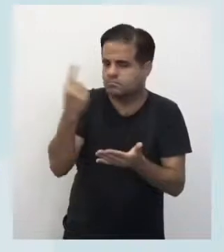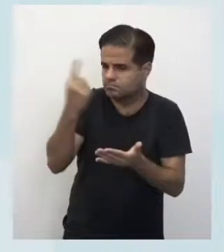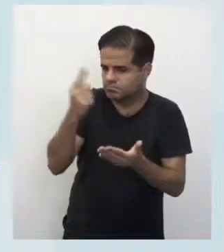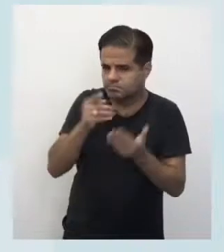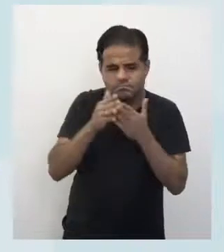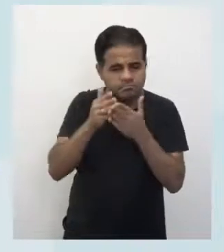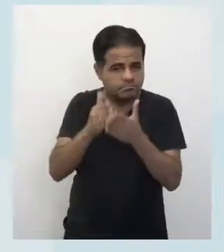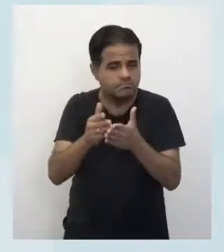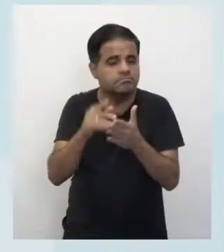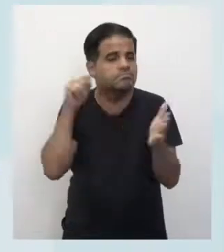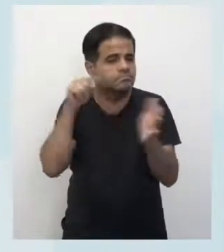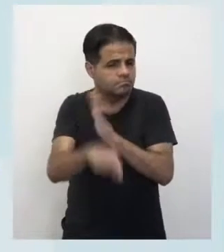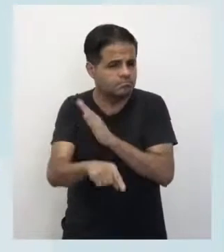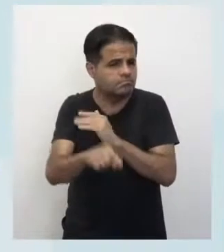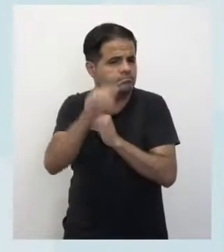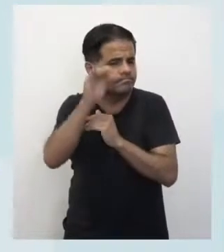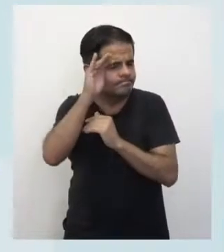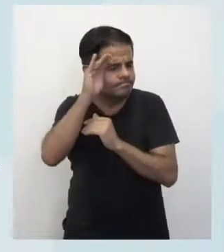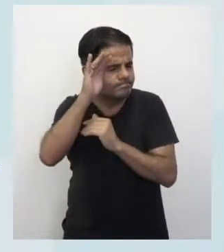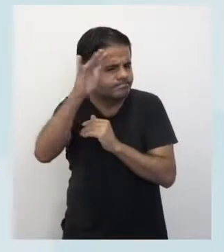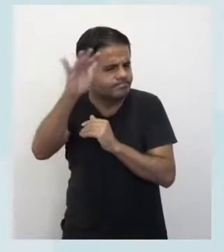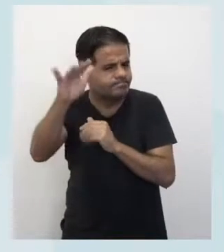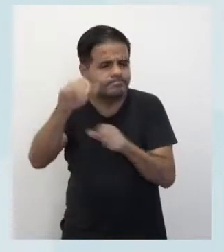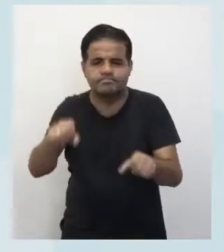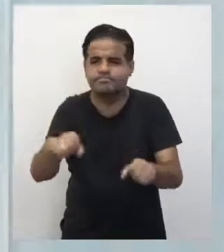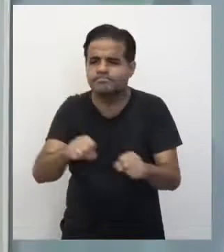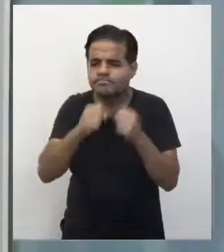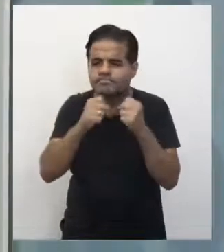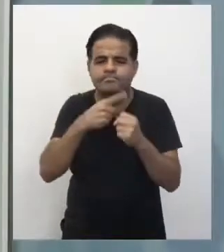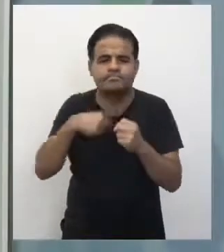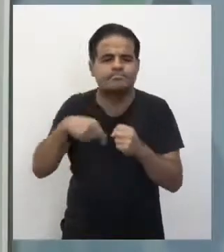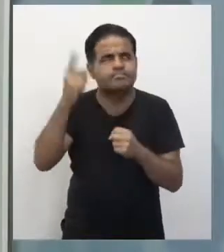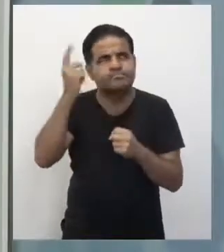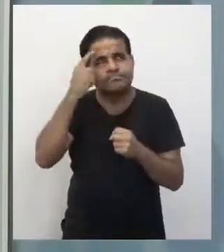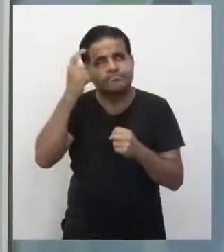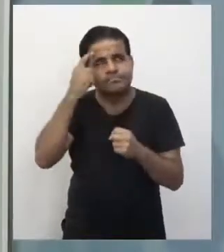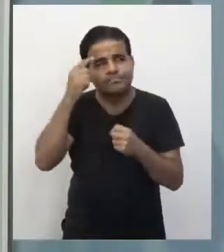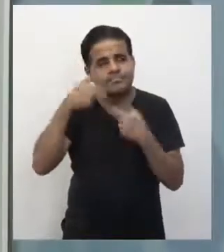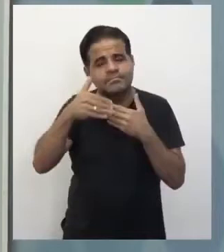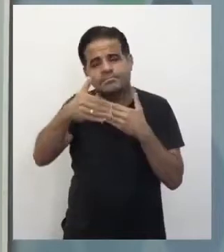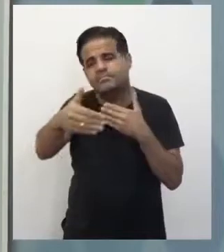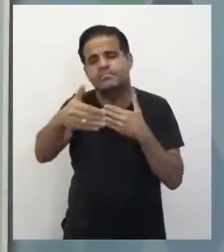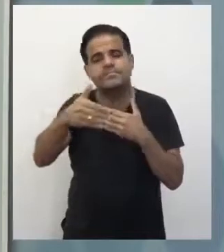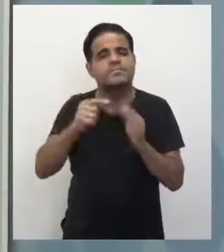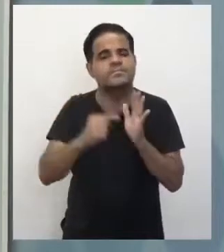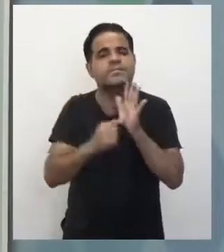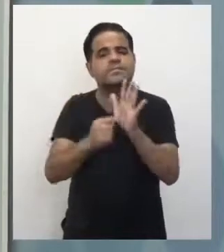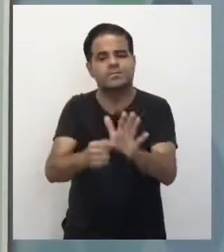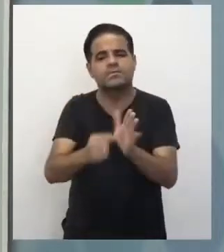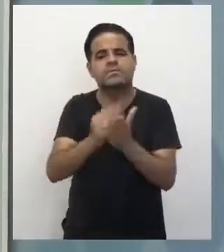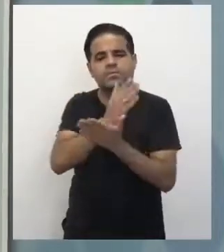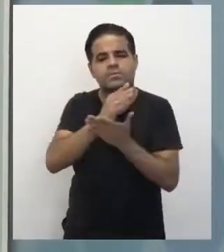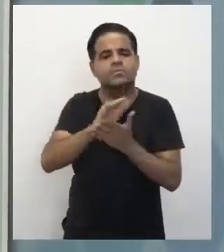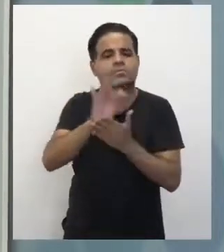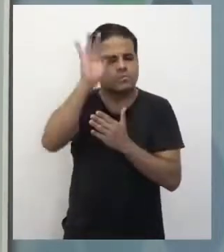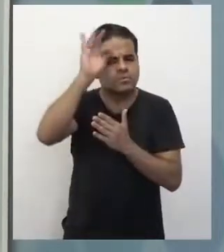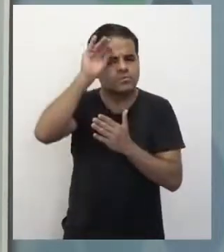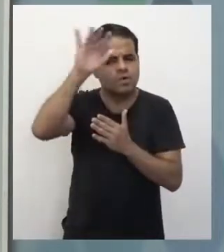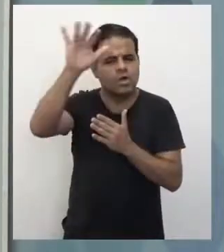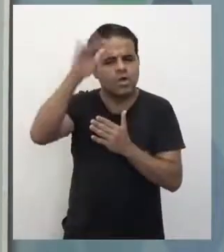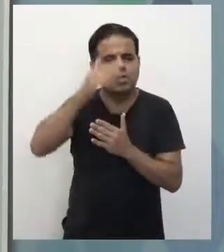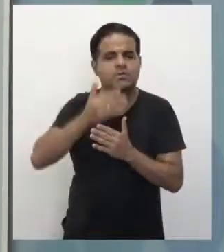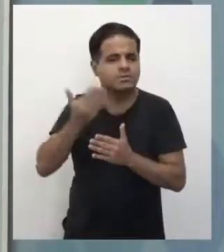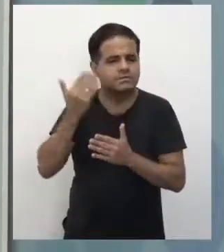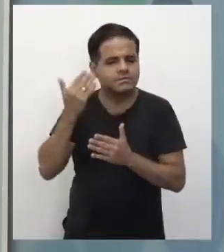barco? Essa é pergunta filosófica para a gente quebrar a nossa cachola um pouquinho. Esse dilema, inclusive, aparece em alguns filósofos na antiguidade.